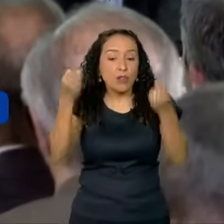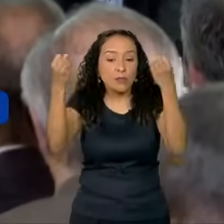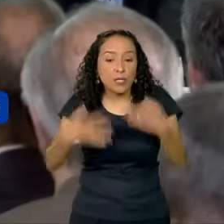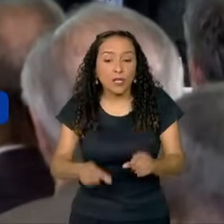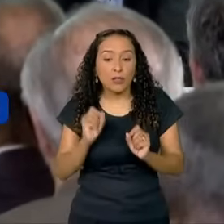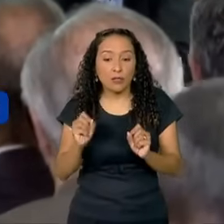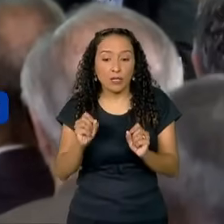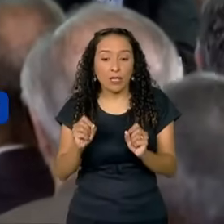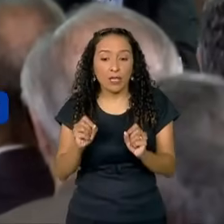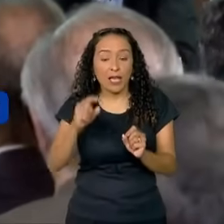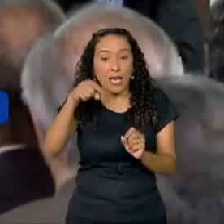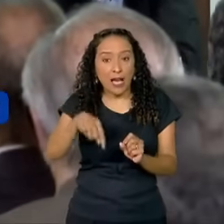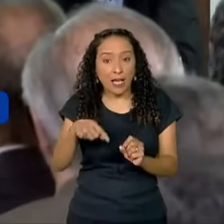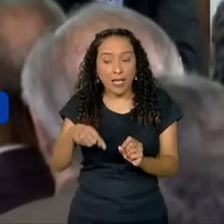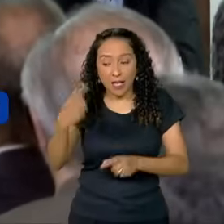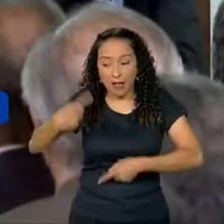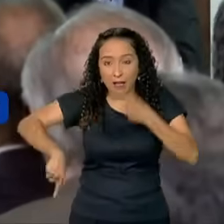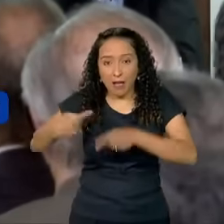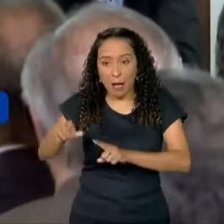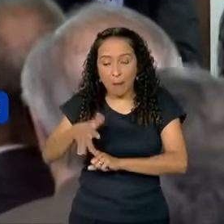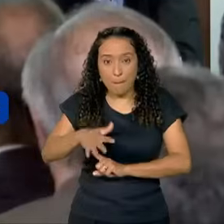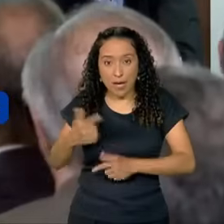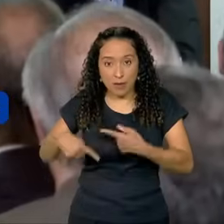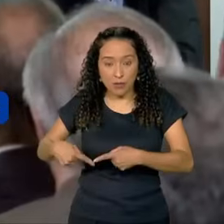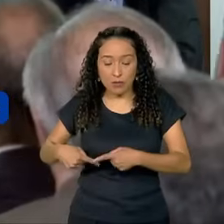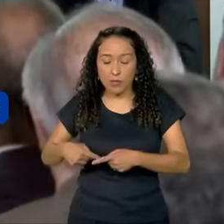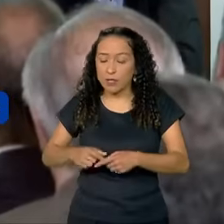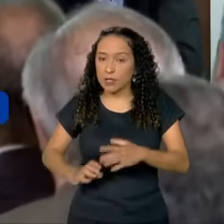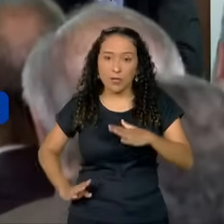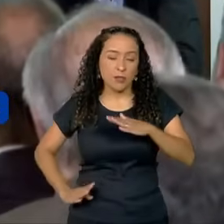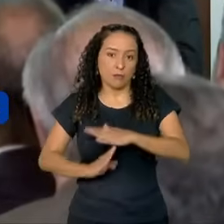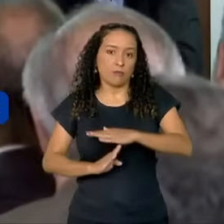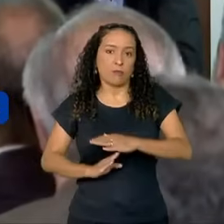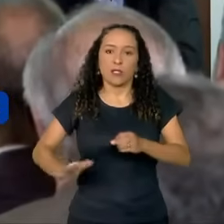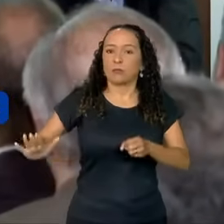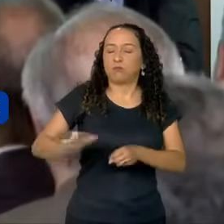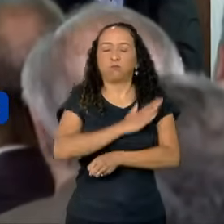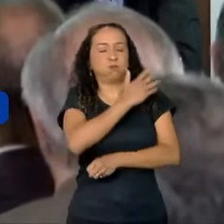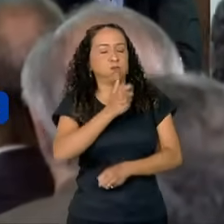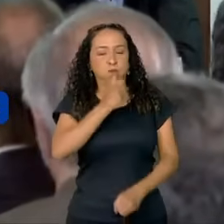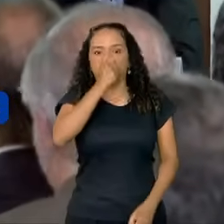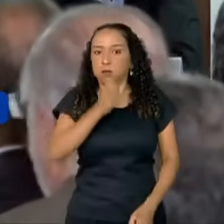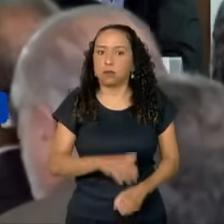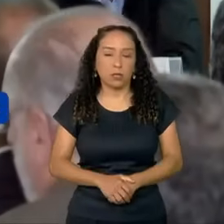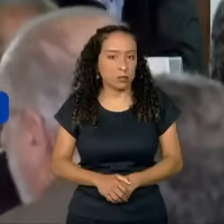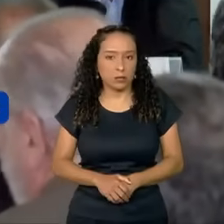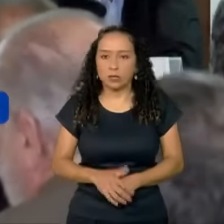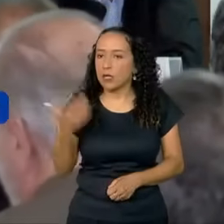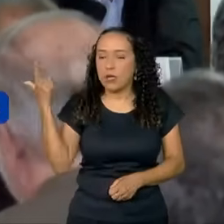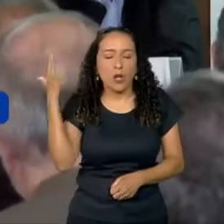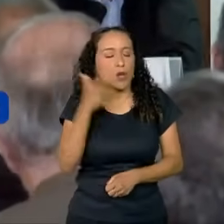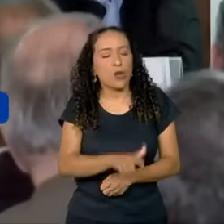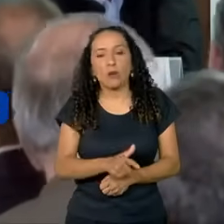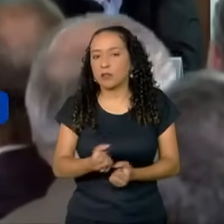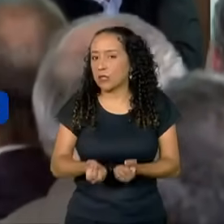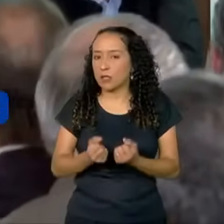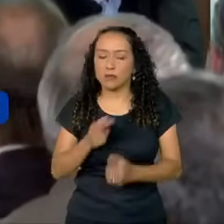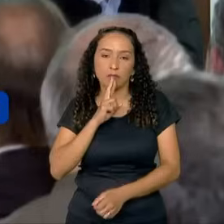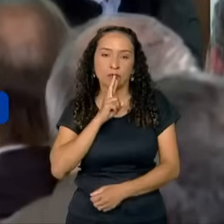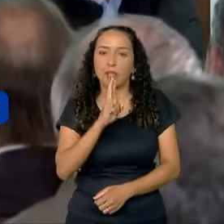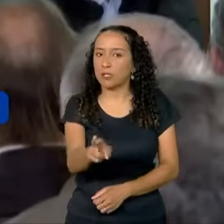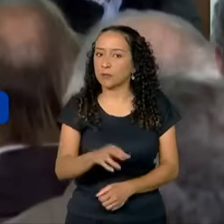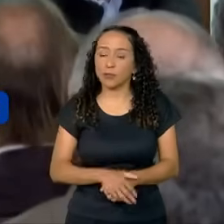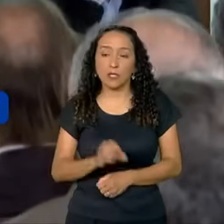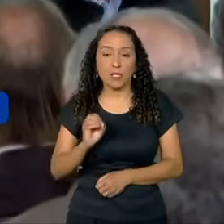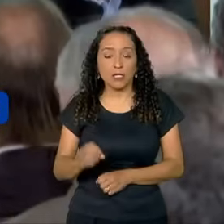é, a máquina pública está sufocada com essa situação e não vai conseguir dar respostas